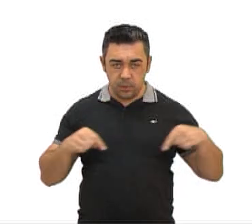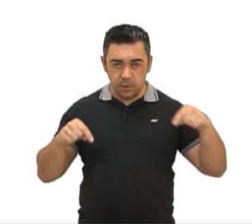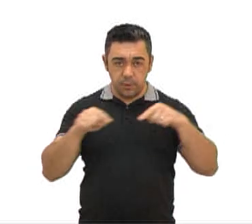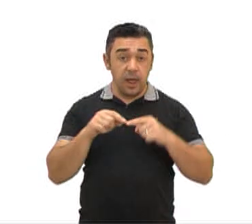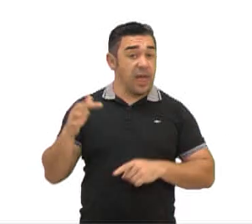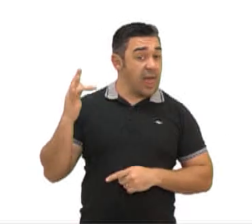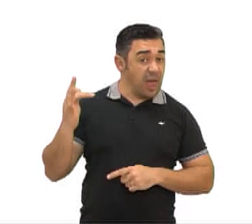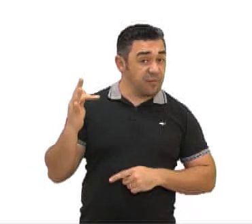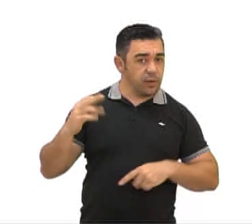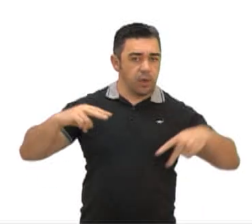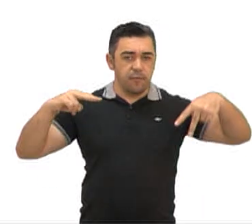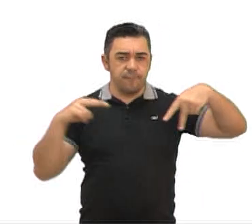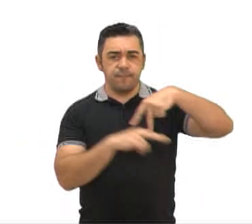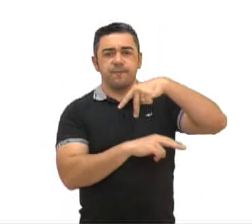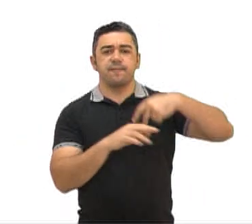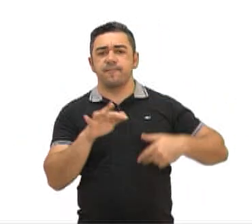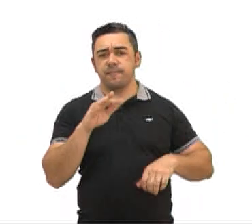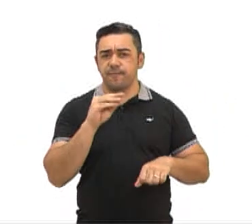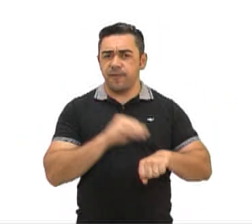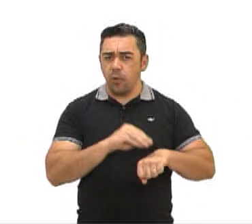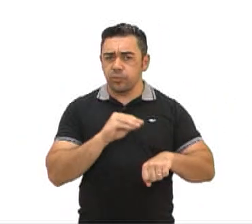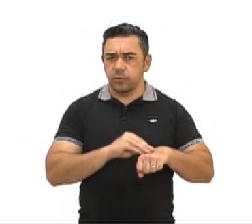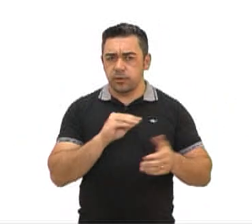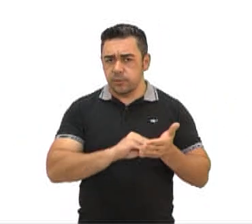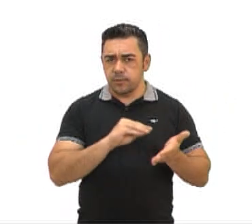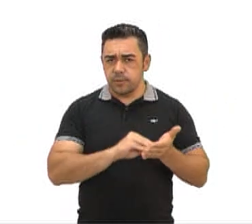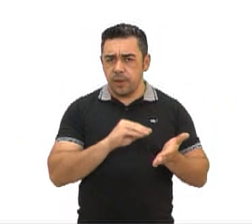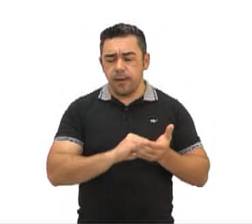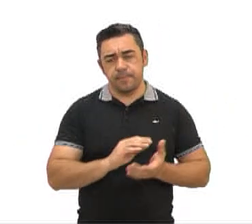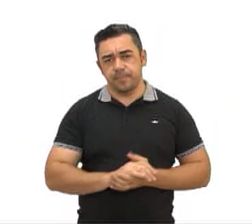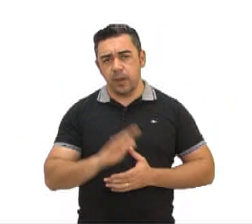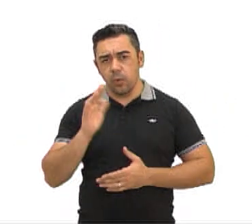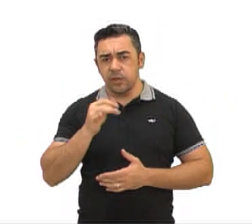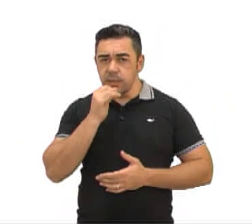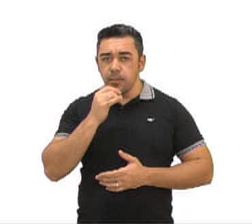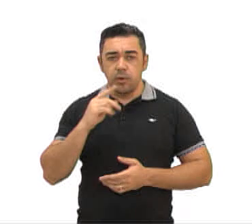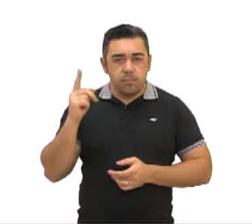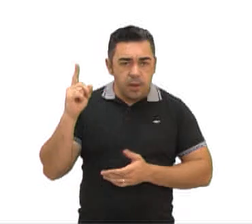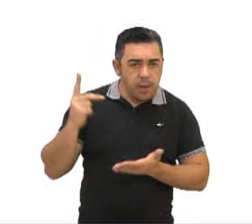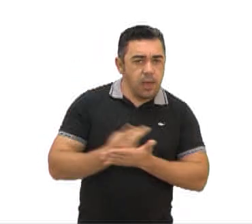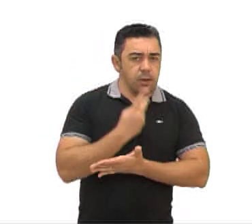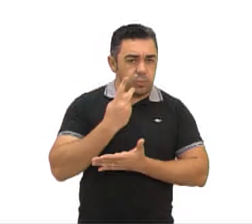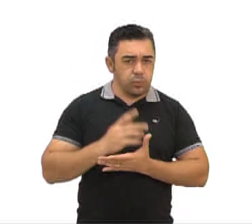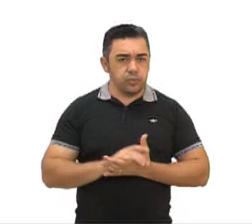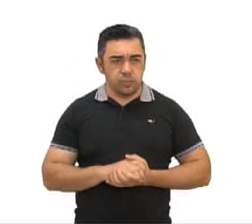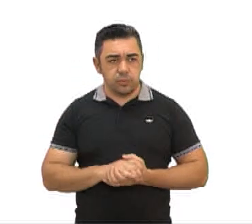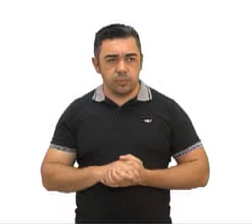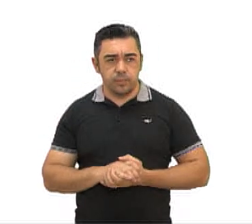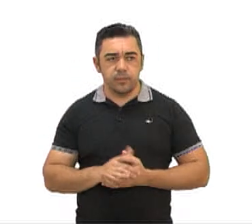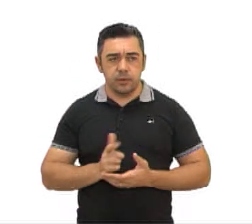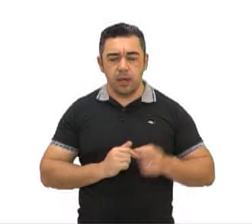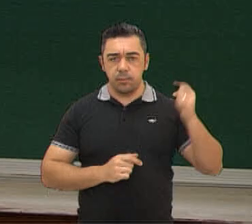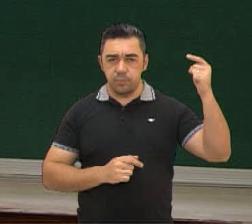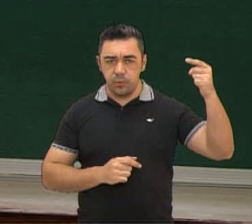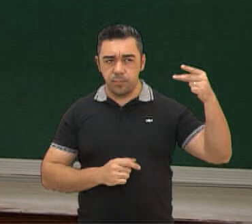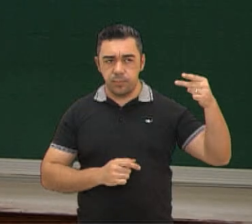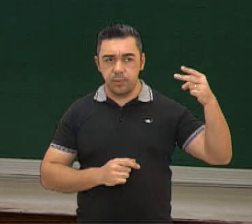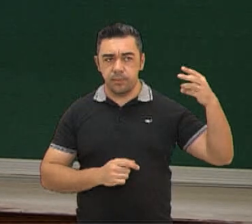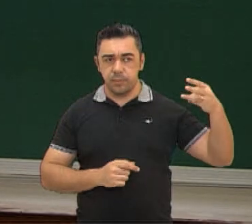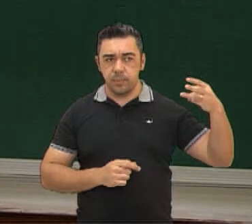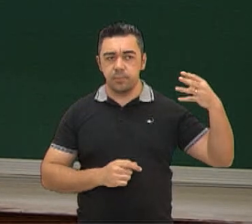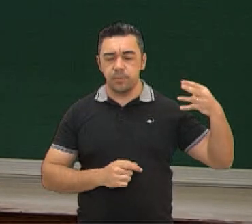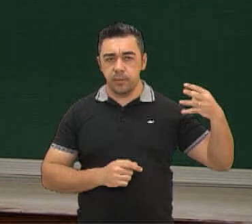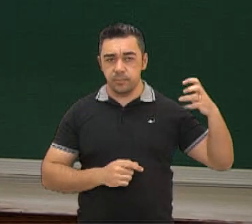E F, falta, para uma ação faltosa. Então, nós temos aqui algumas ações durante o